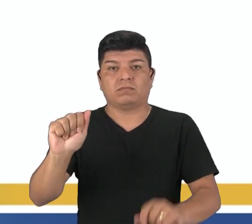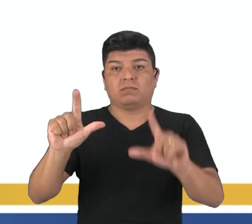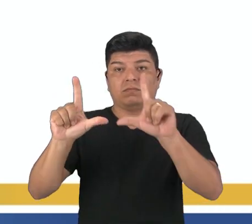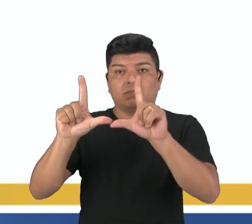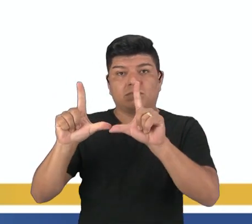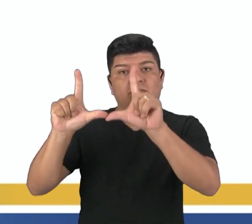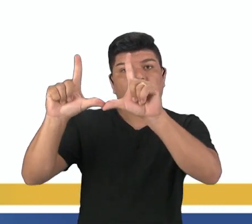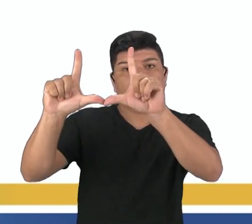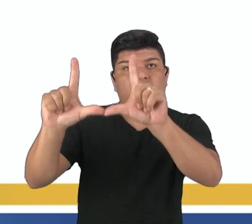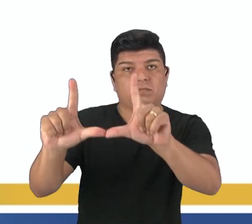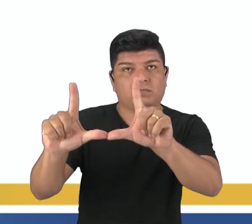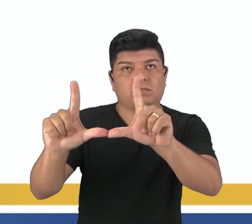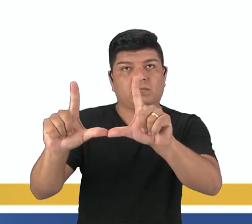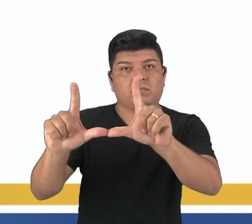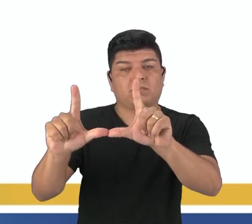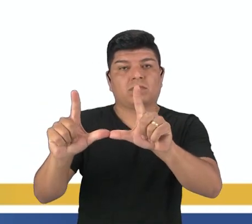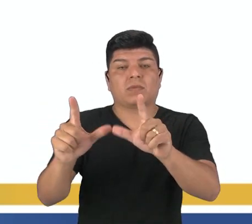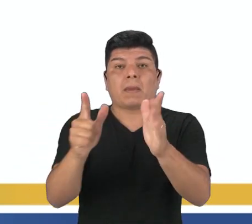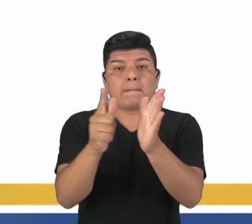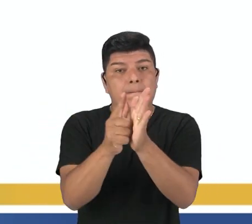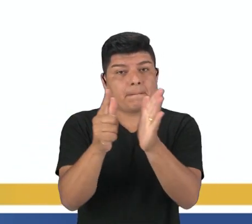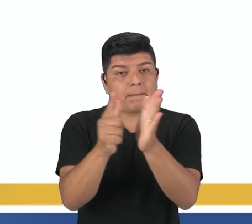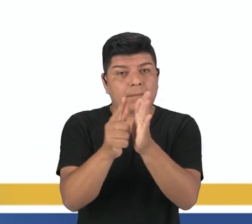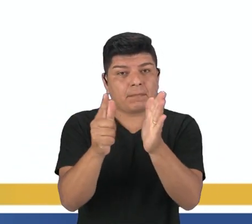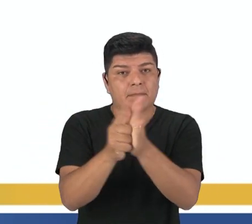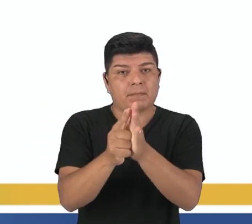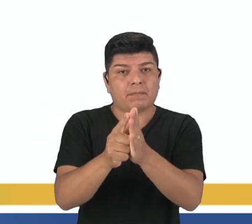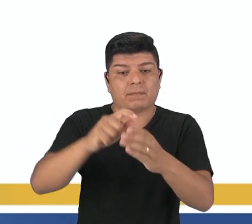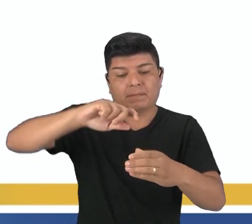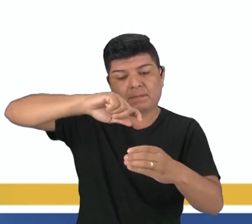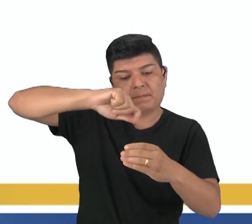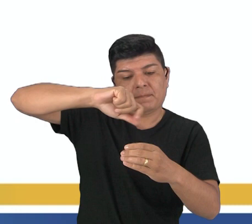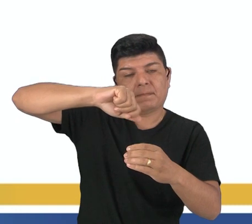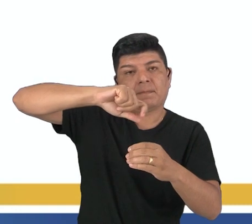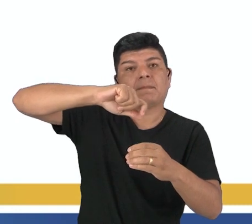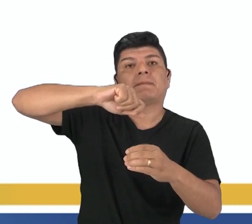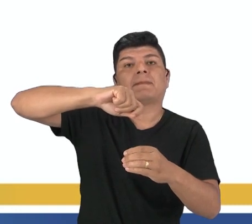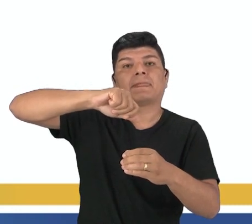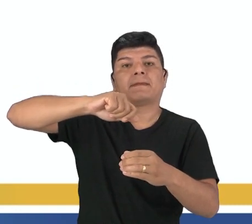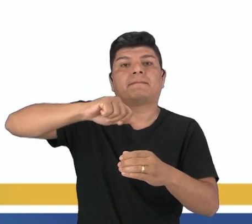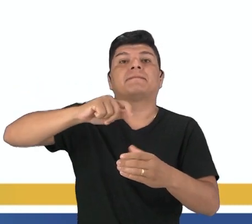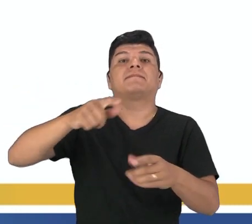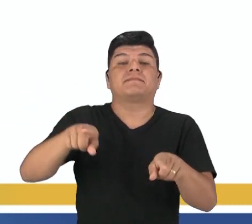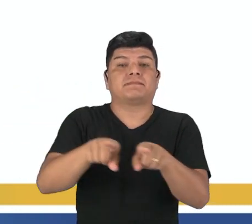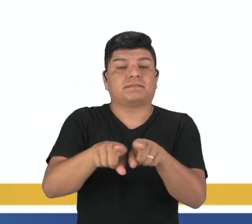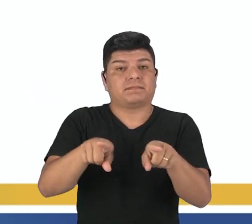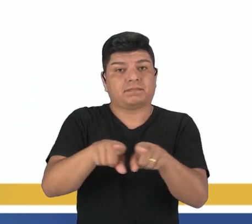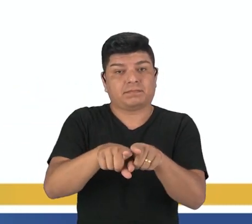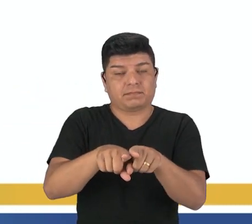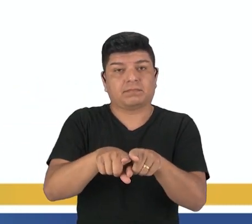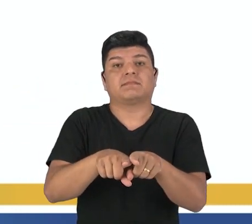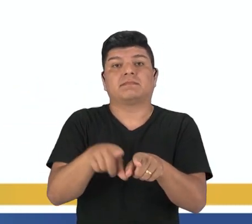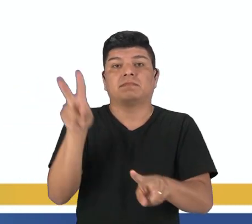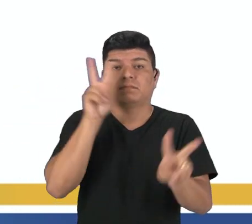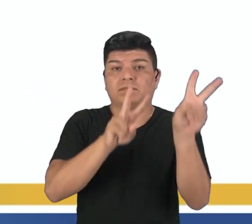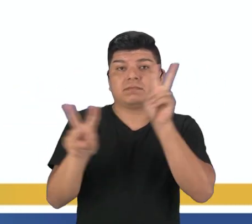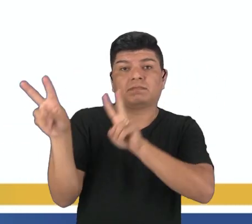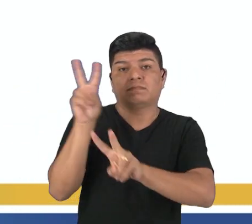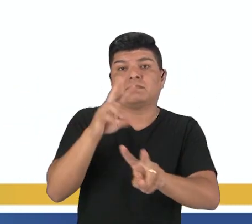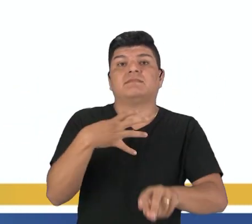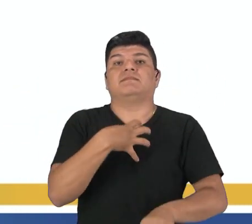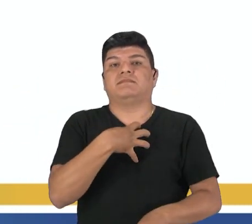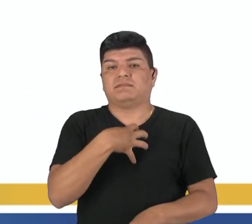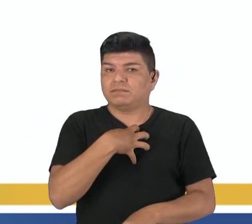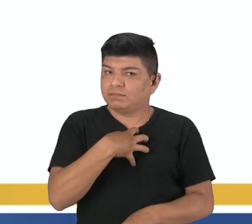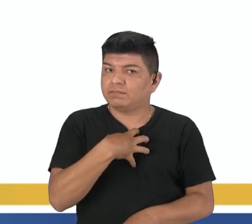essas imagens com pedaços de papel, tampinhas de garrafa, cores. E você visualmente já tem uma